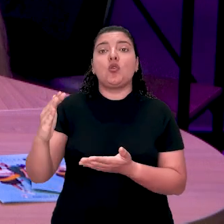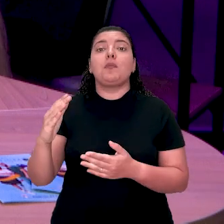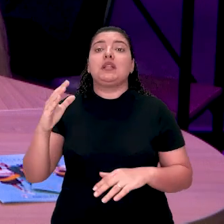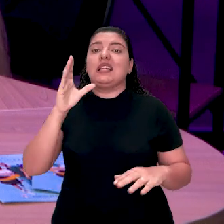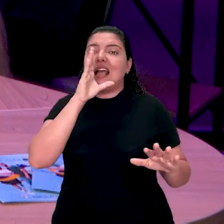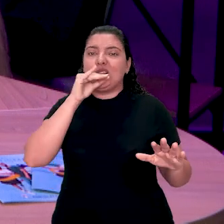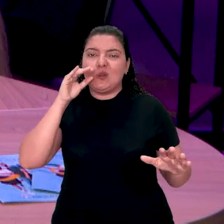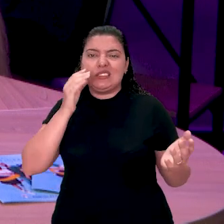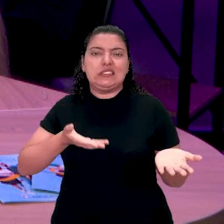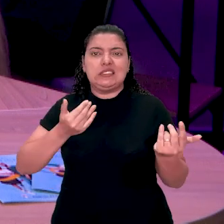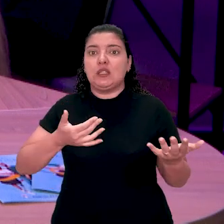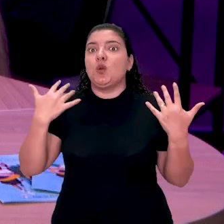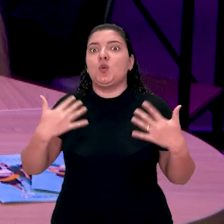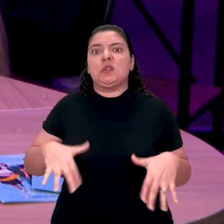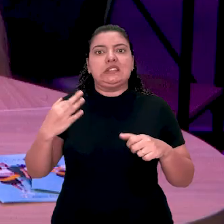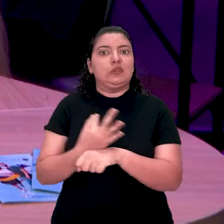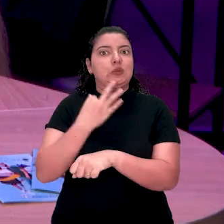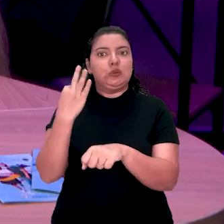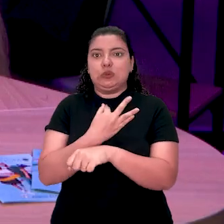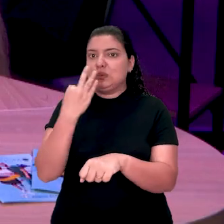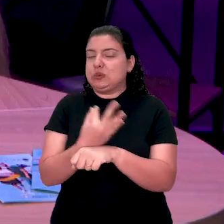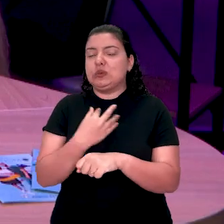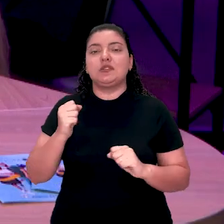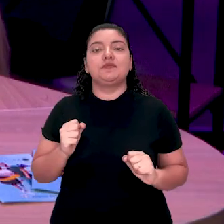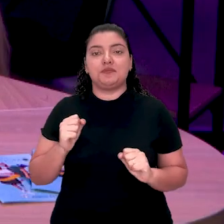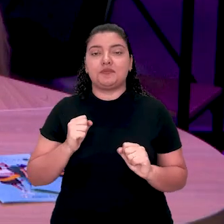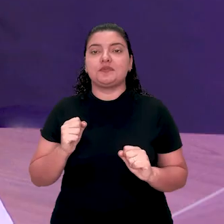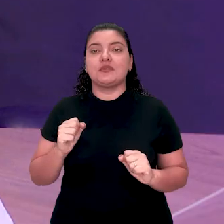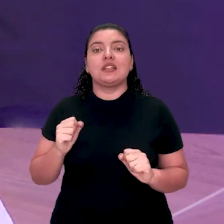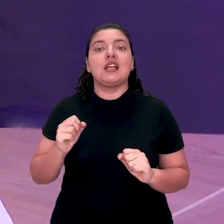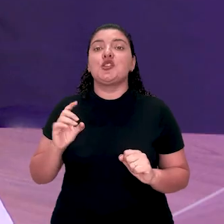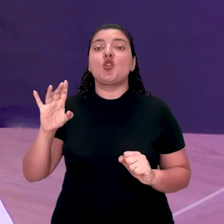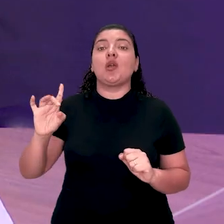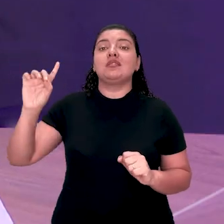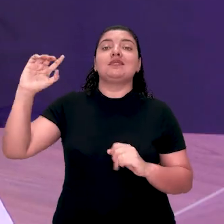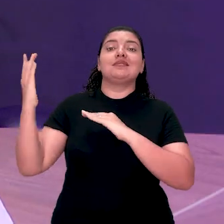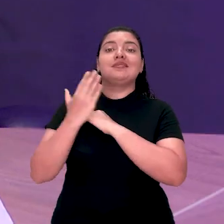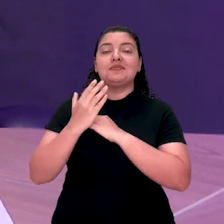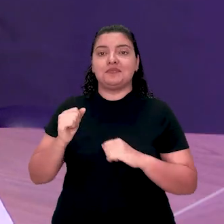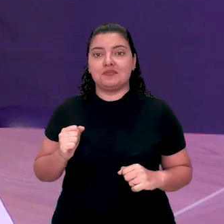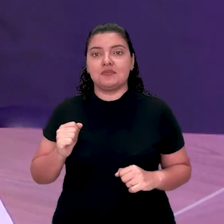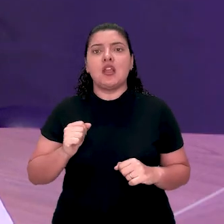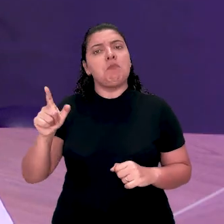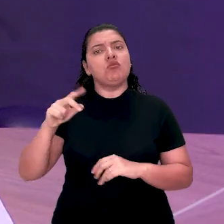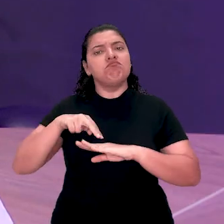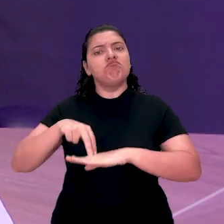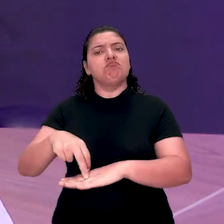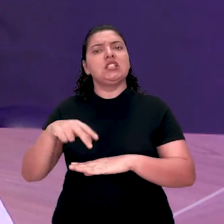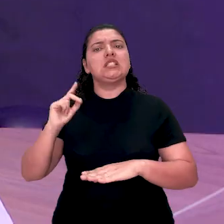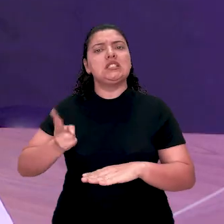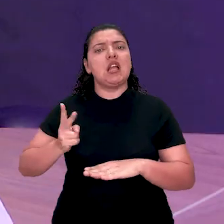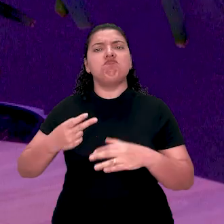aborrecente, Jesus na causa. Exatamente. Né? Eu era só Deus. E você era impositiva mesmo, assim, você